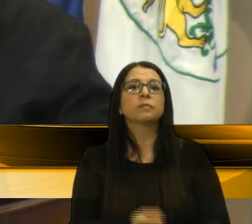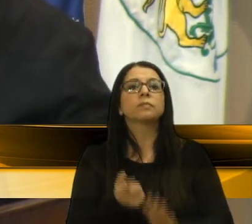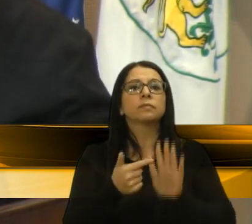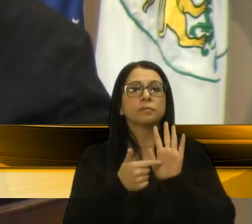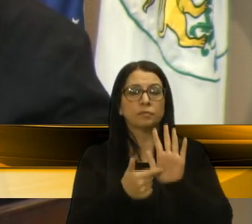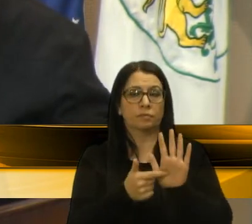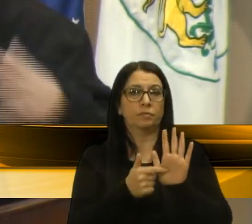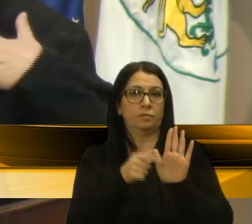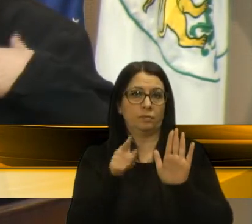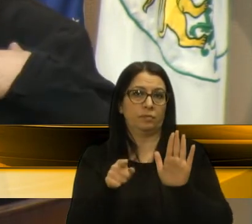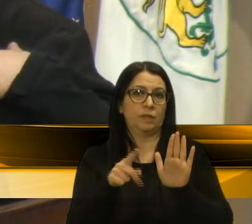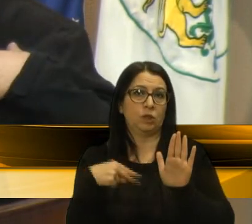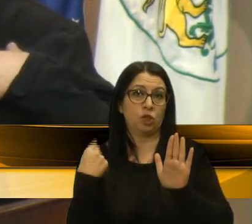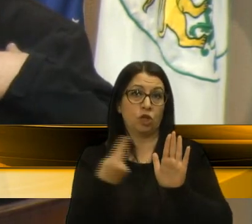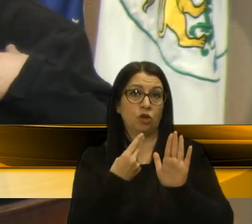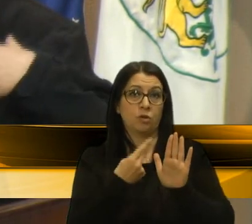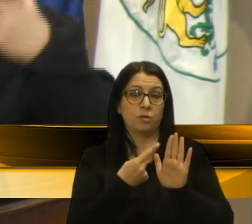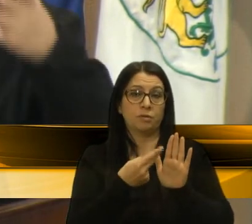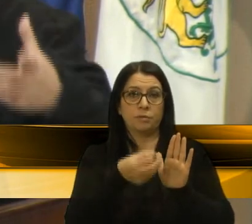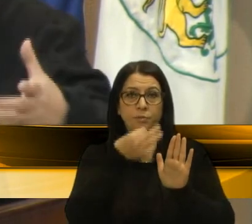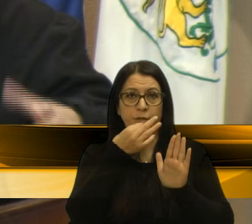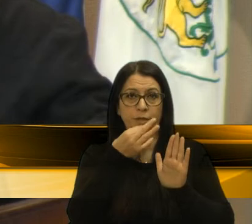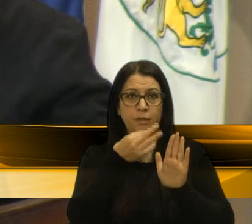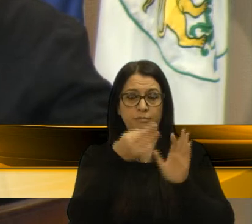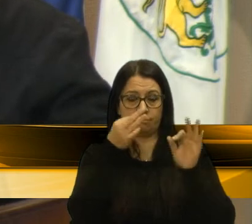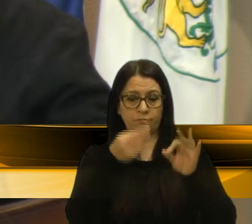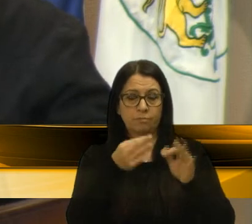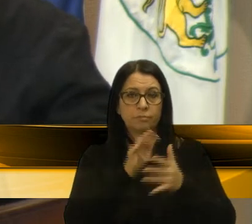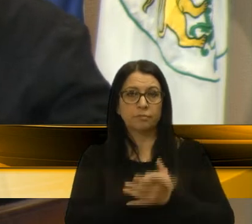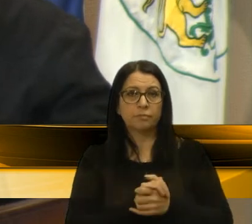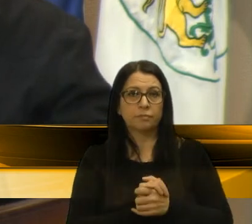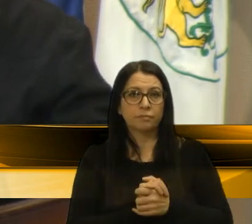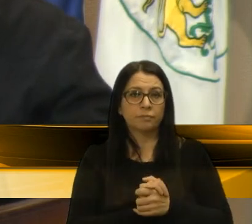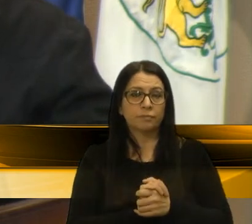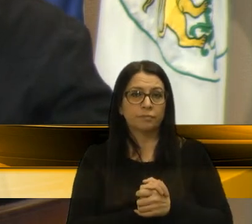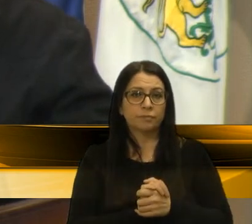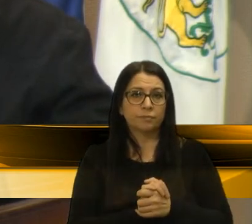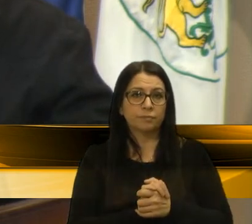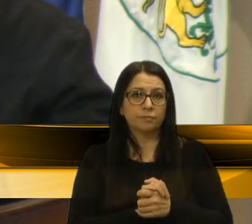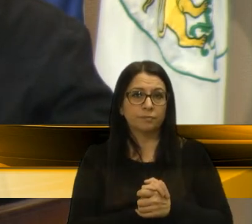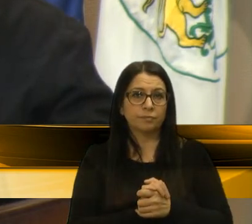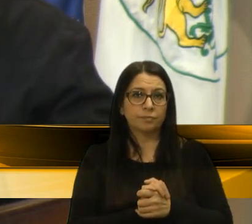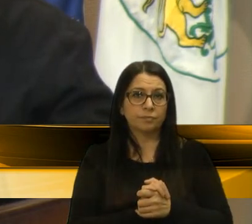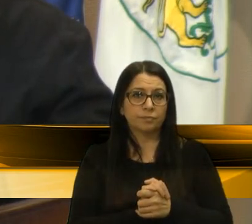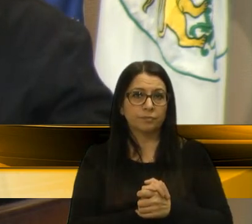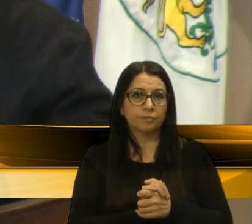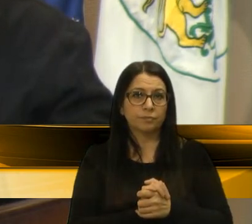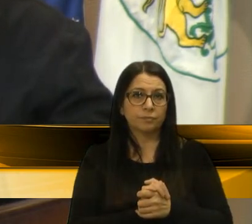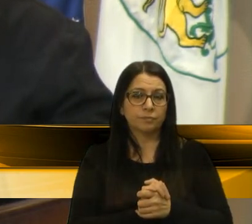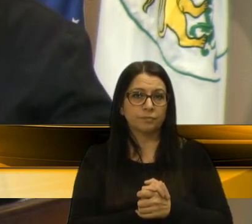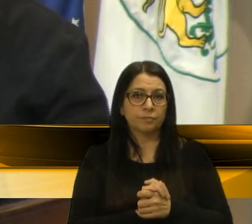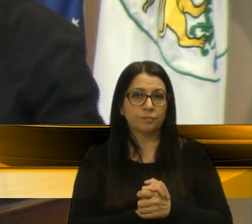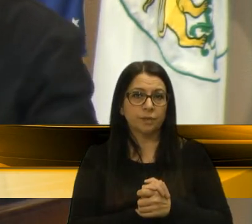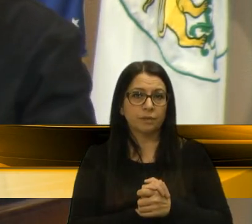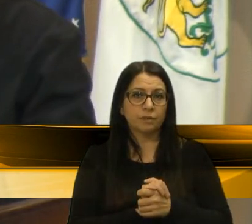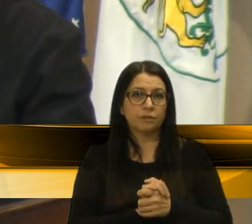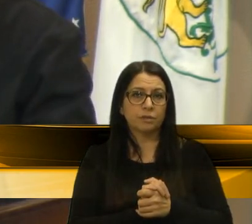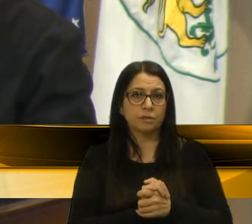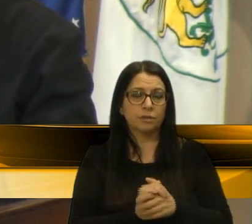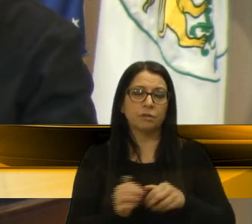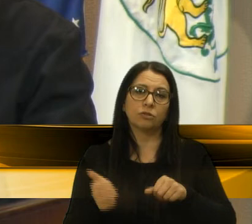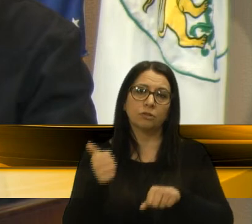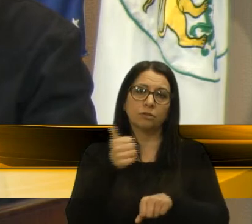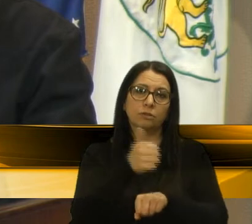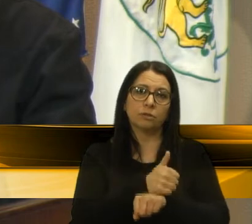apresentando a nossa versão, a versão correta, né, da edição do